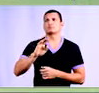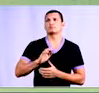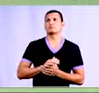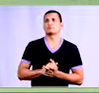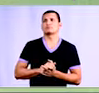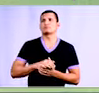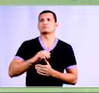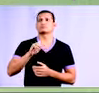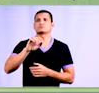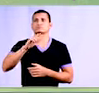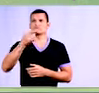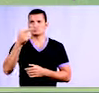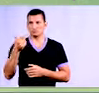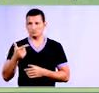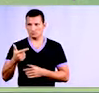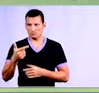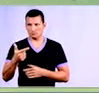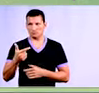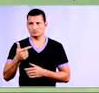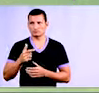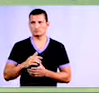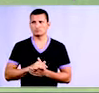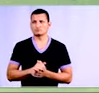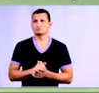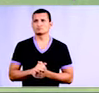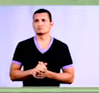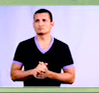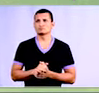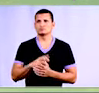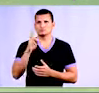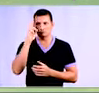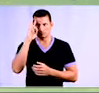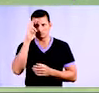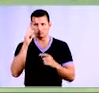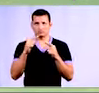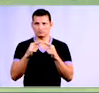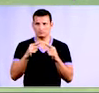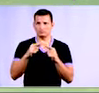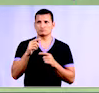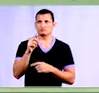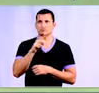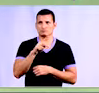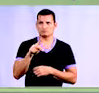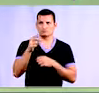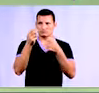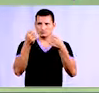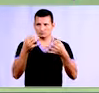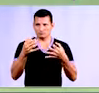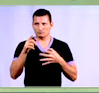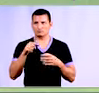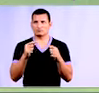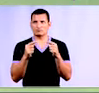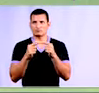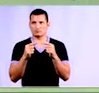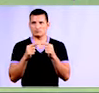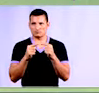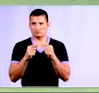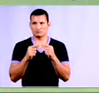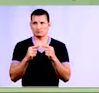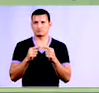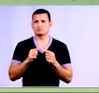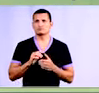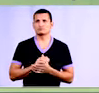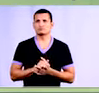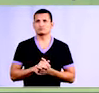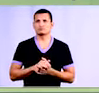principal e secundária, lembra daquela combinação que o professor falou? São combinadas,